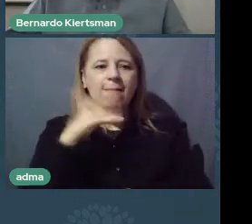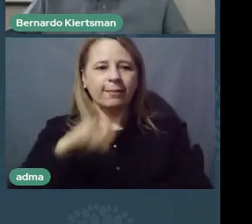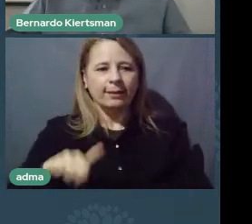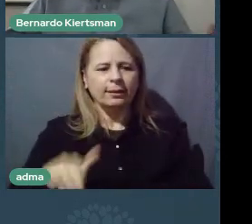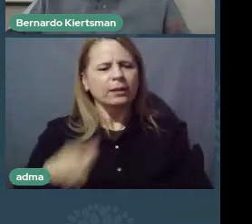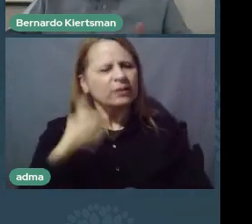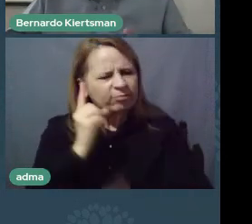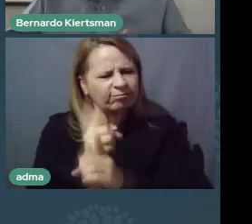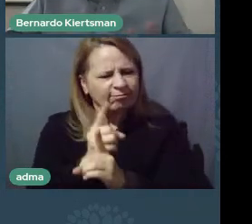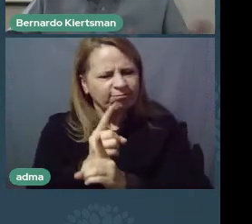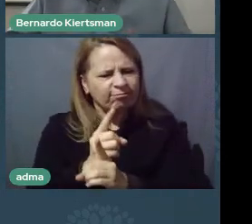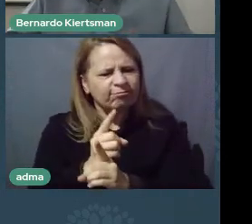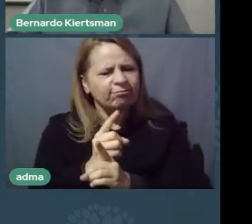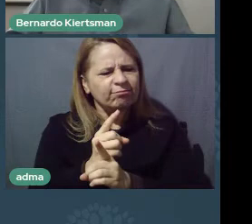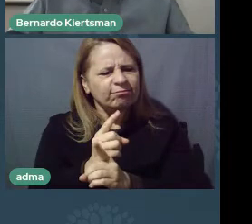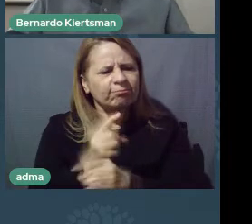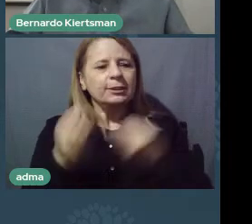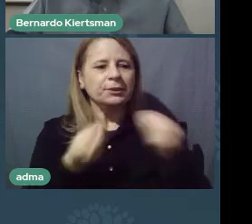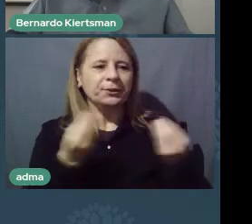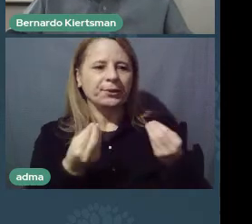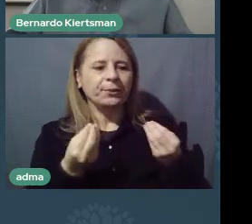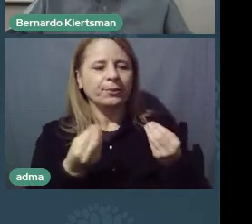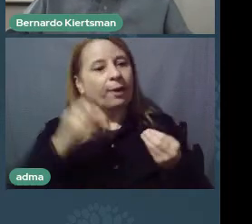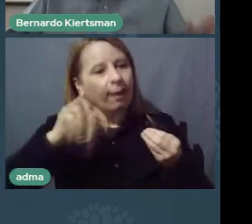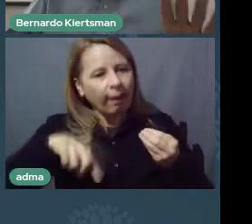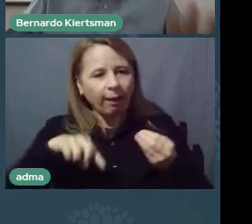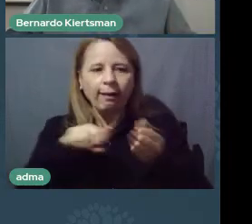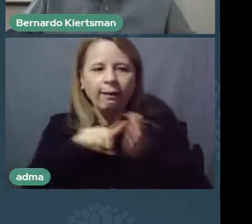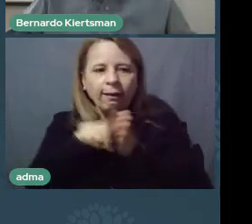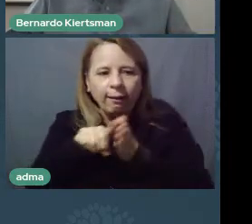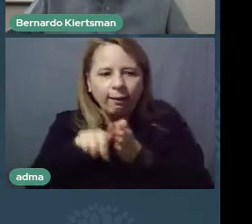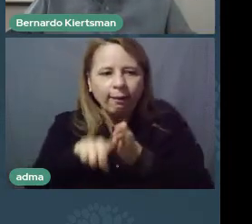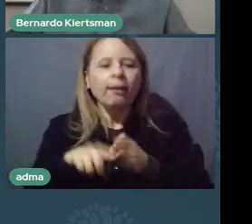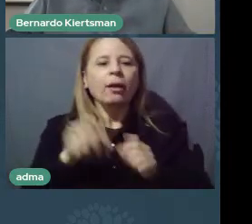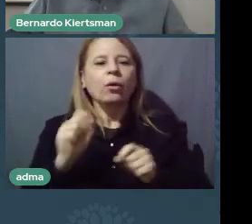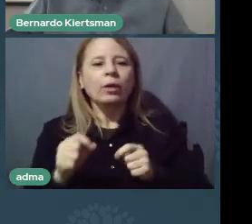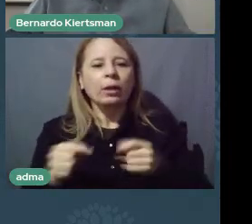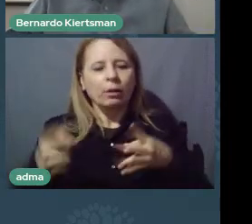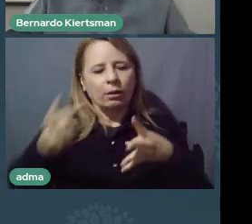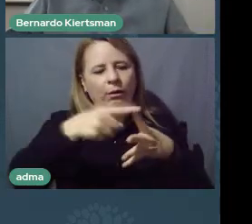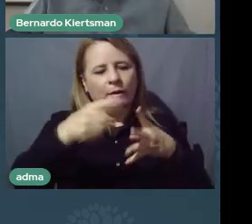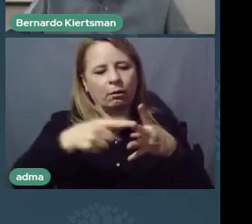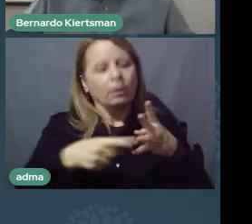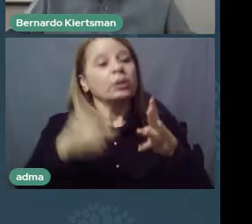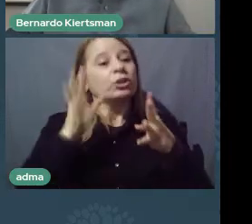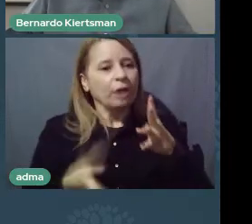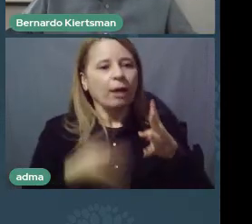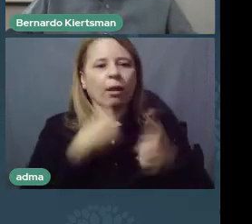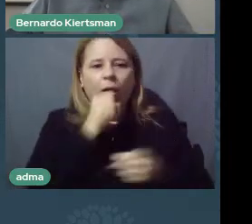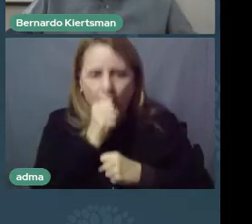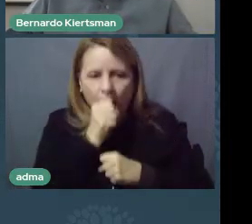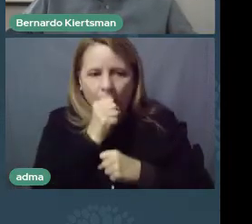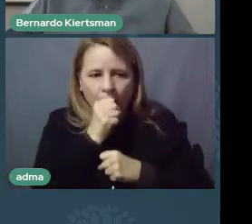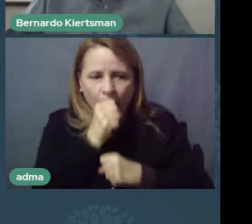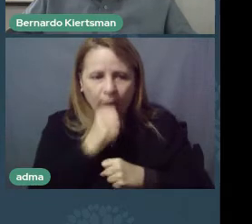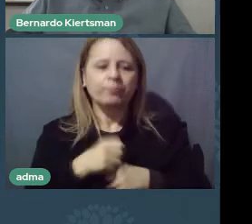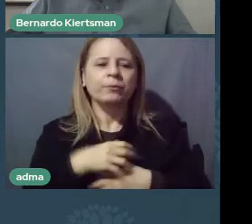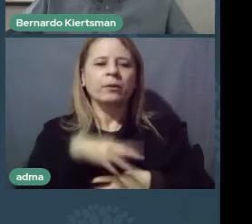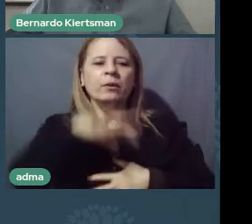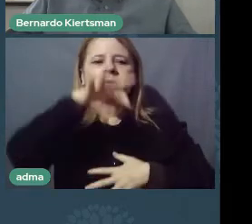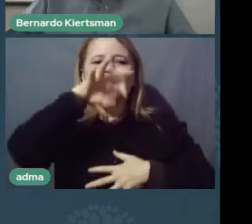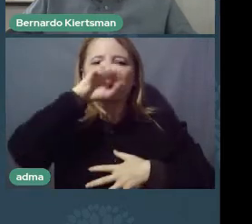é? Então, o diagnóstico é eminentemente clínico, onde você tem as 4 coisas que eu já falei, que é tosse, falta de